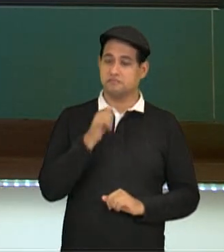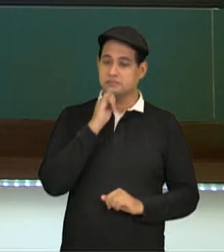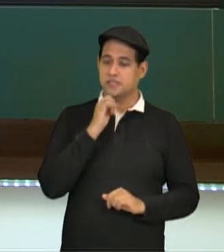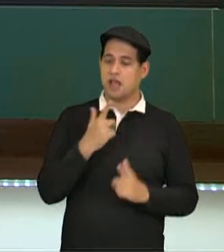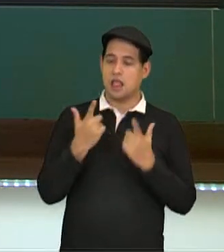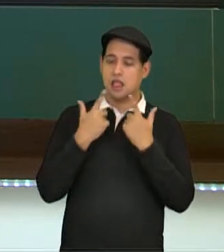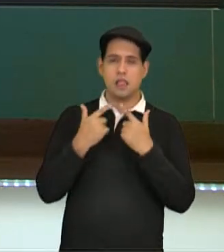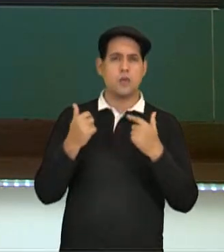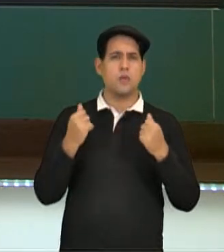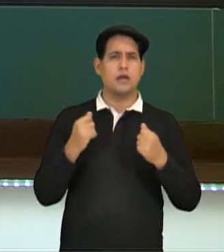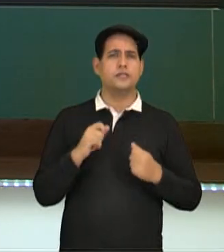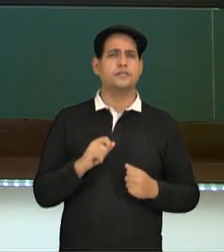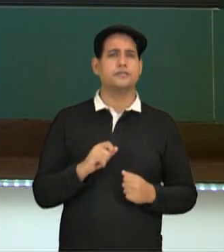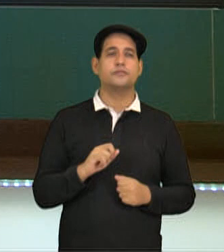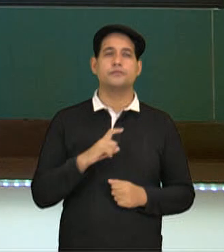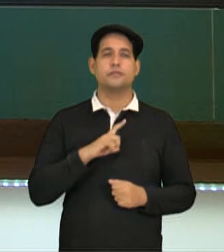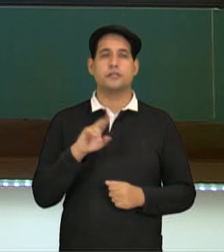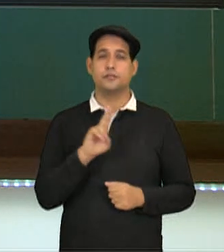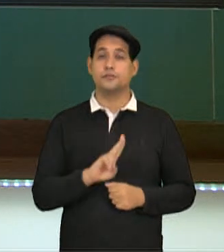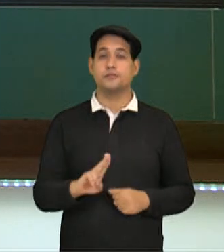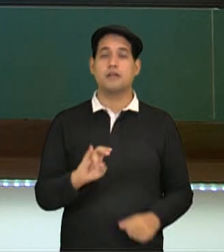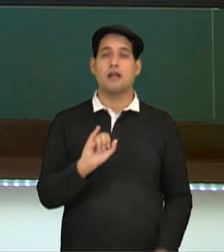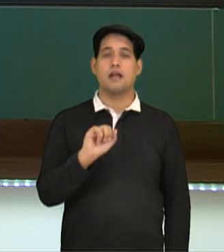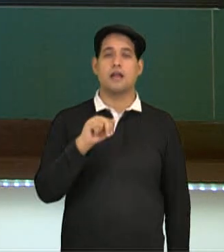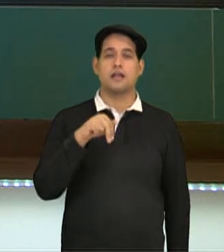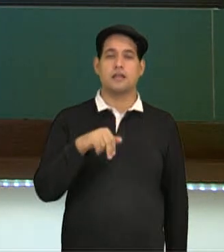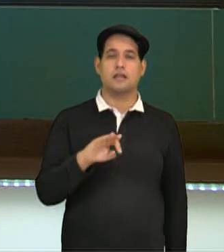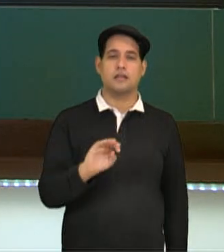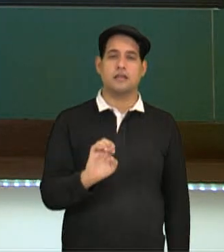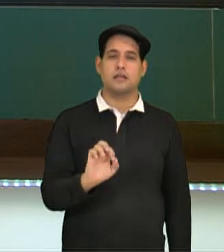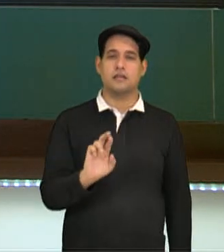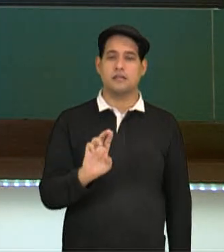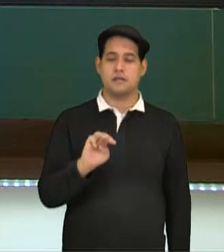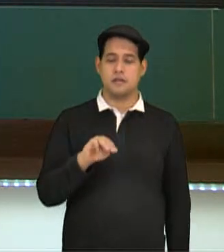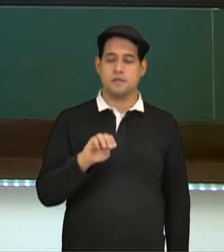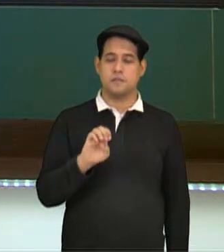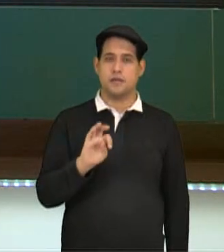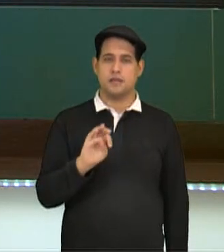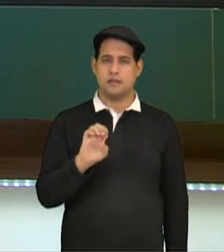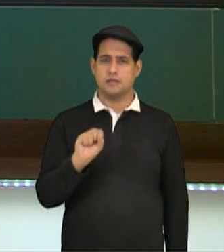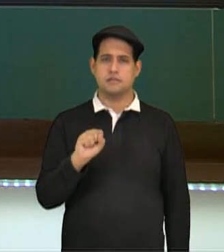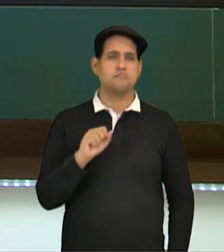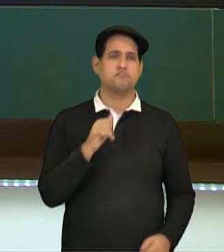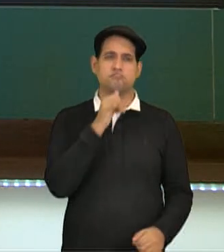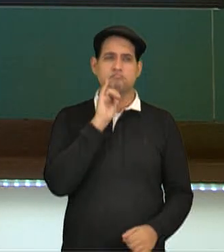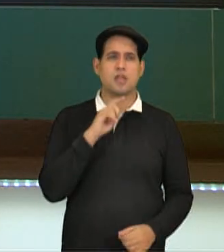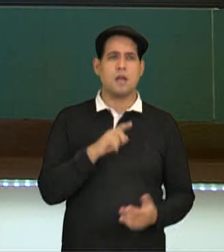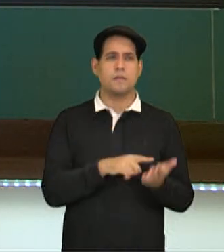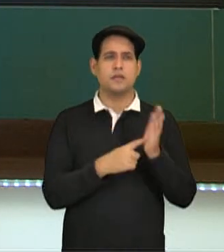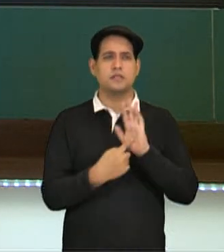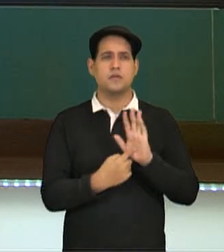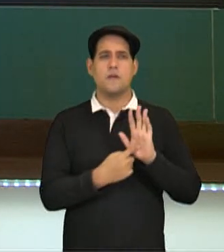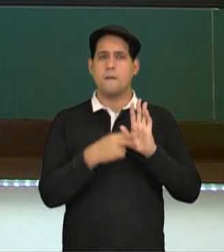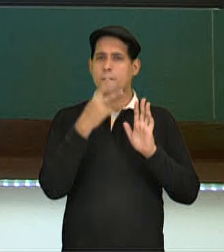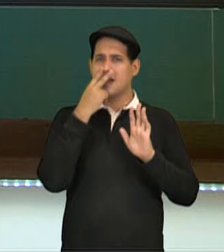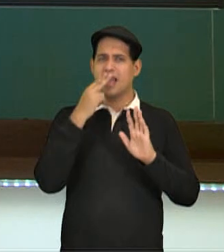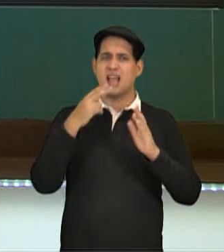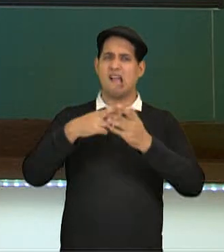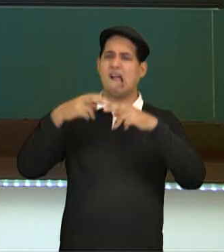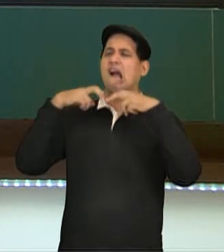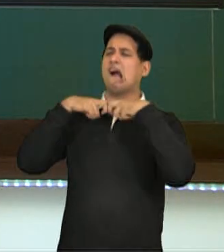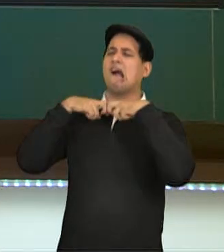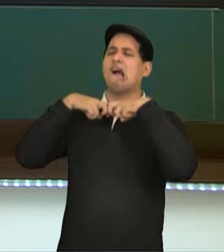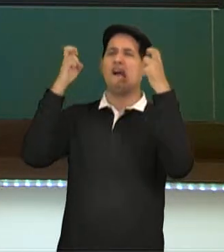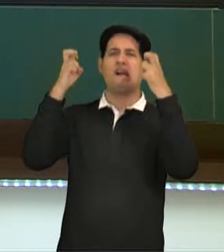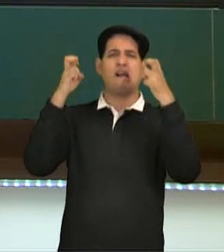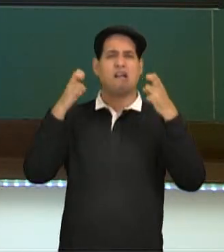do internetês, que a gente diz, geralmente quando as pessoas querem demonstrar que estão gritando,